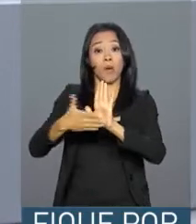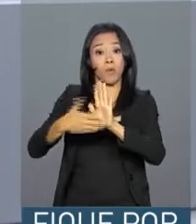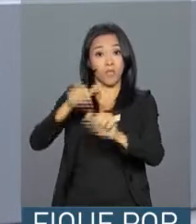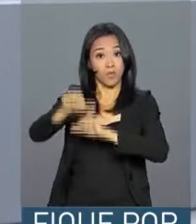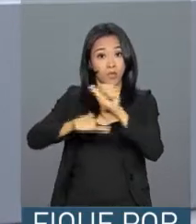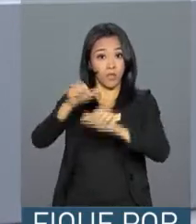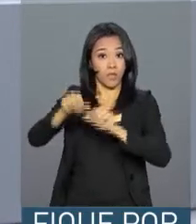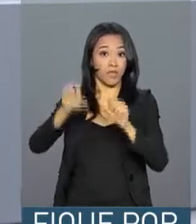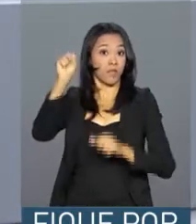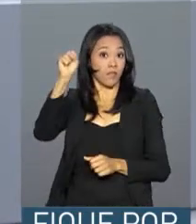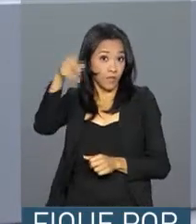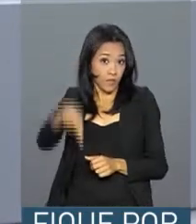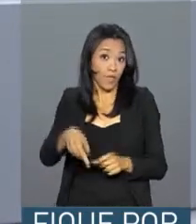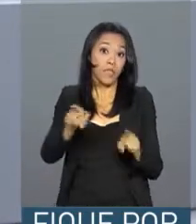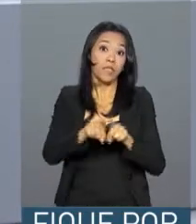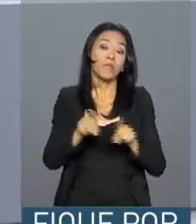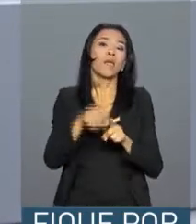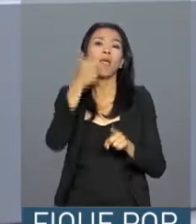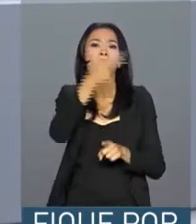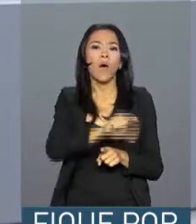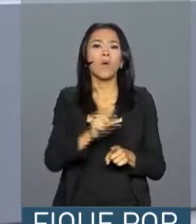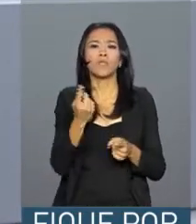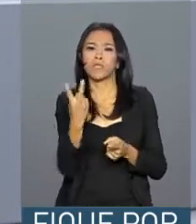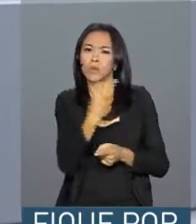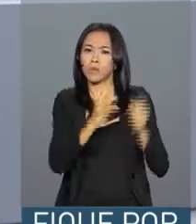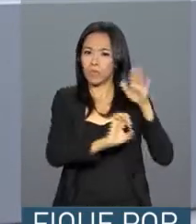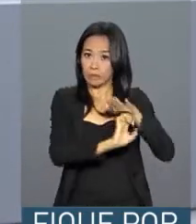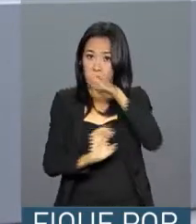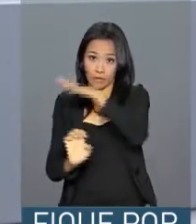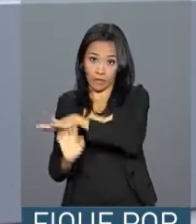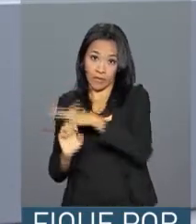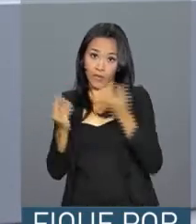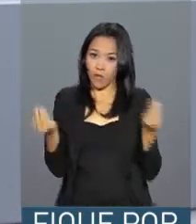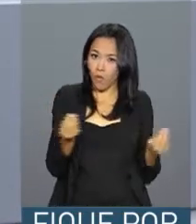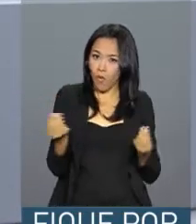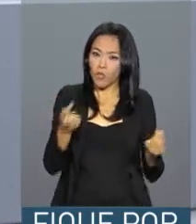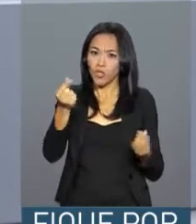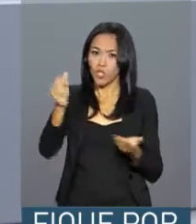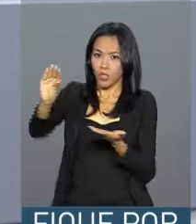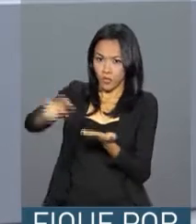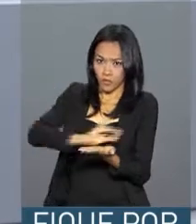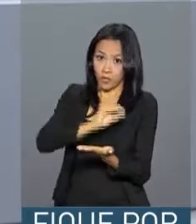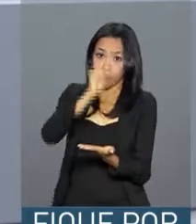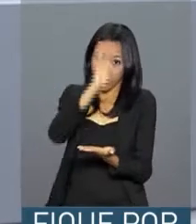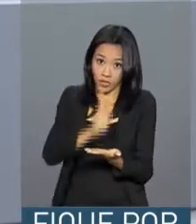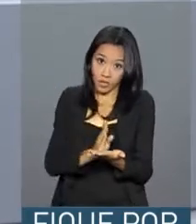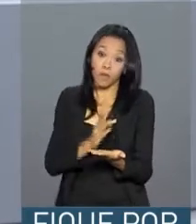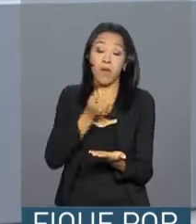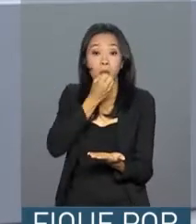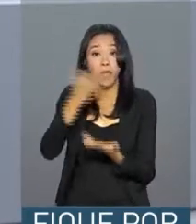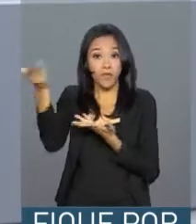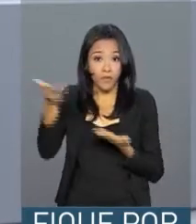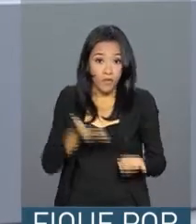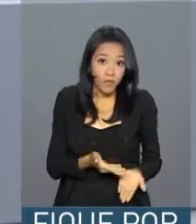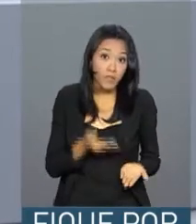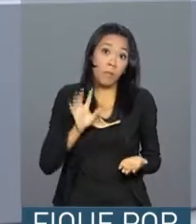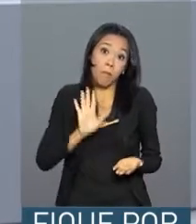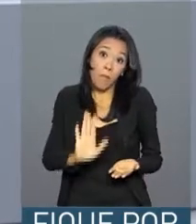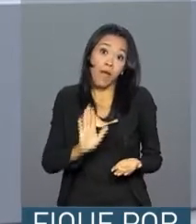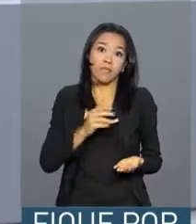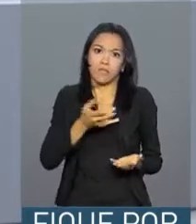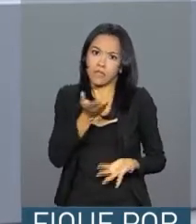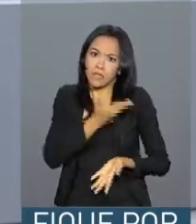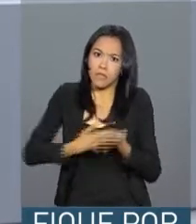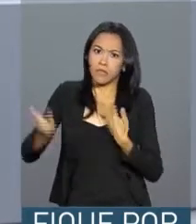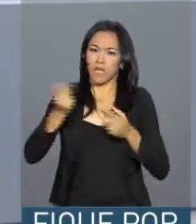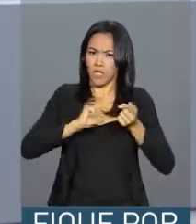a Embraer e a Boeing. O presidente Michel Temer disse que o capital estrangeiro é bem-vindo na Embraer, mas que o governo não cogita